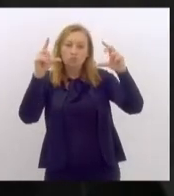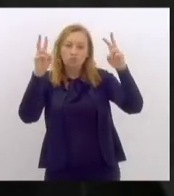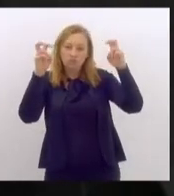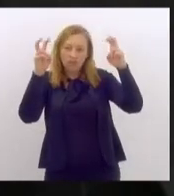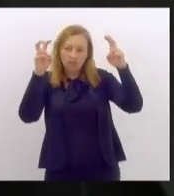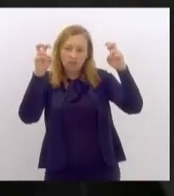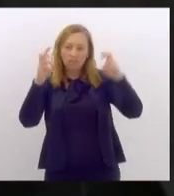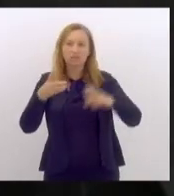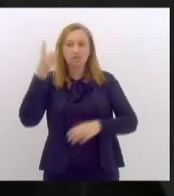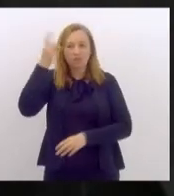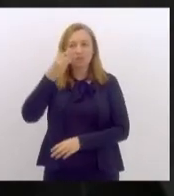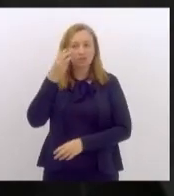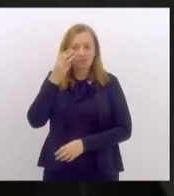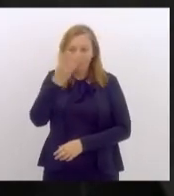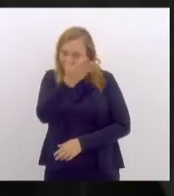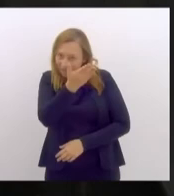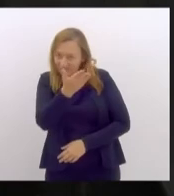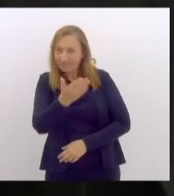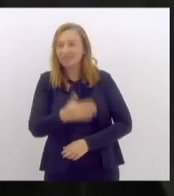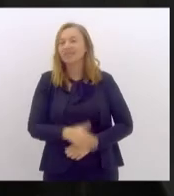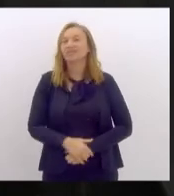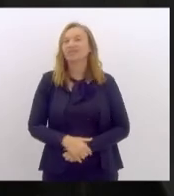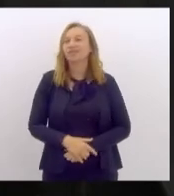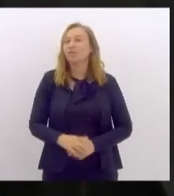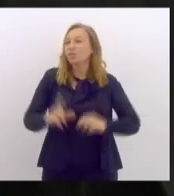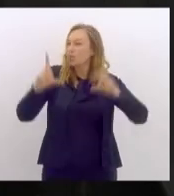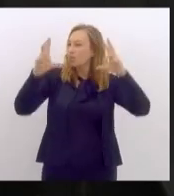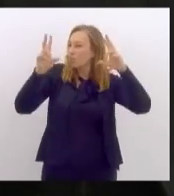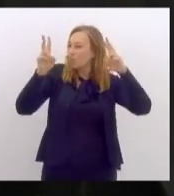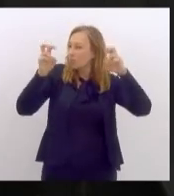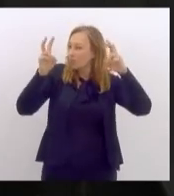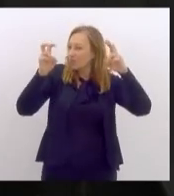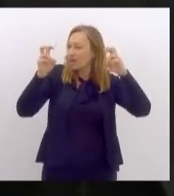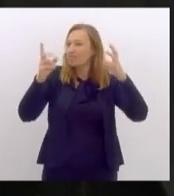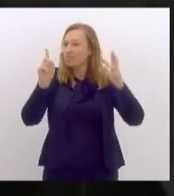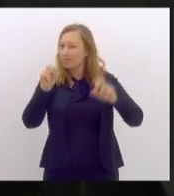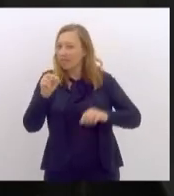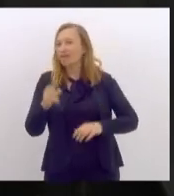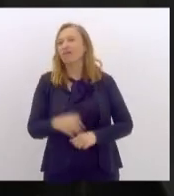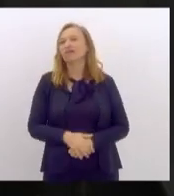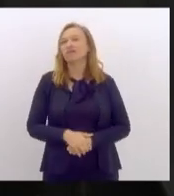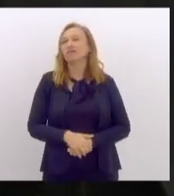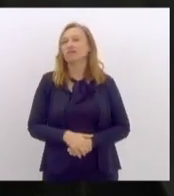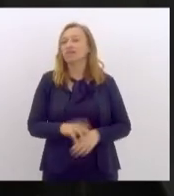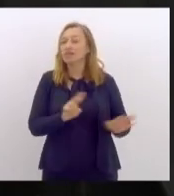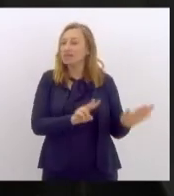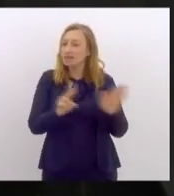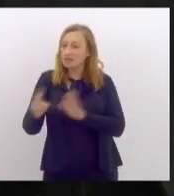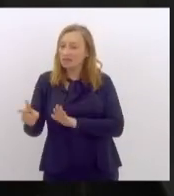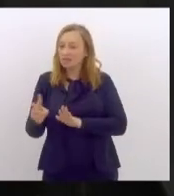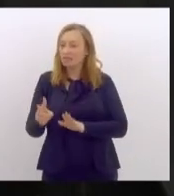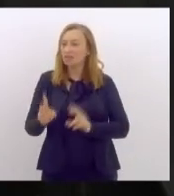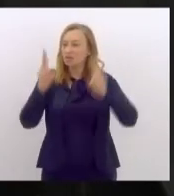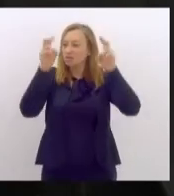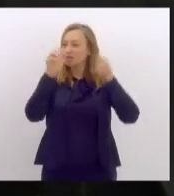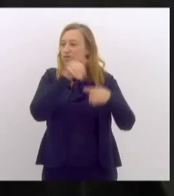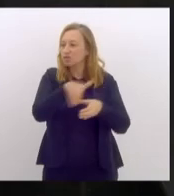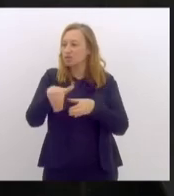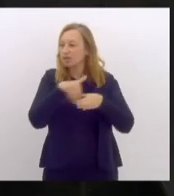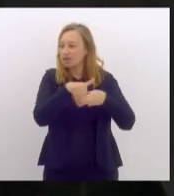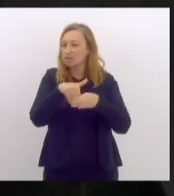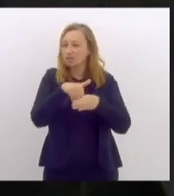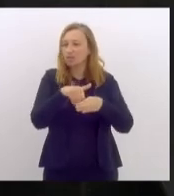Deputado valdec Carneiro O tema é que rege né Essa semana que é o tema da eleição